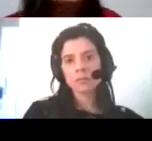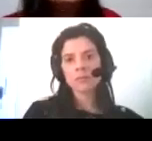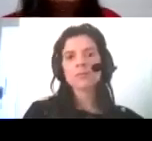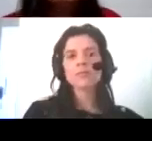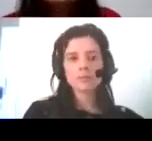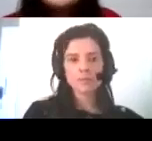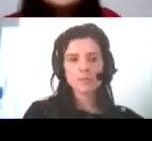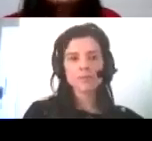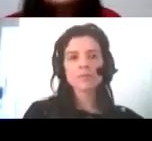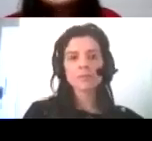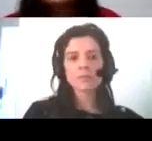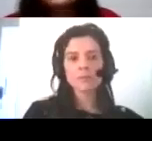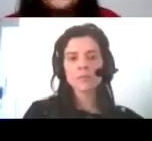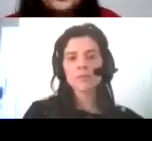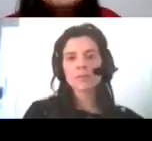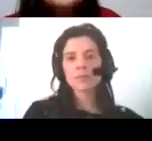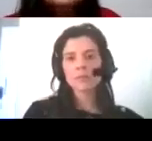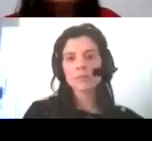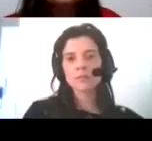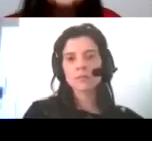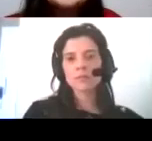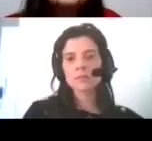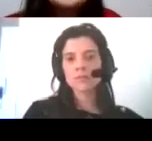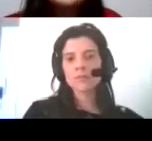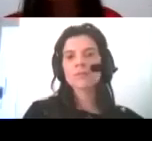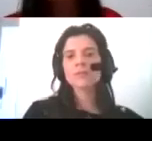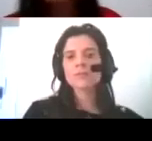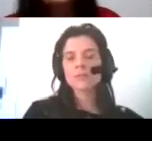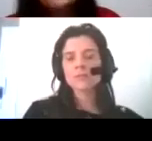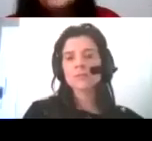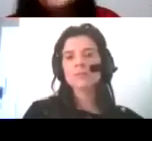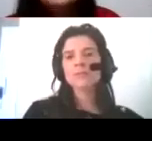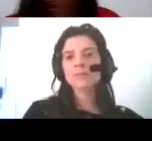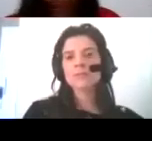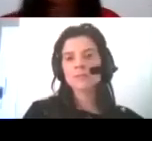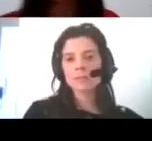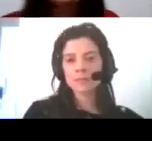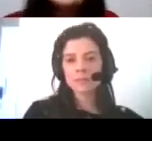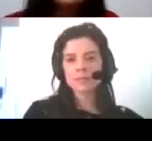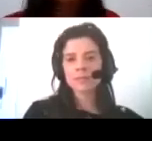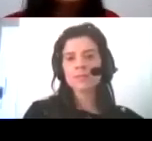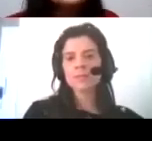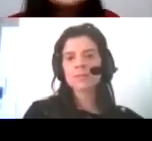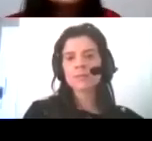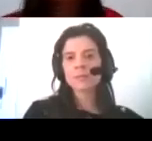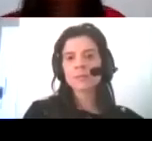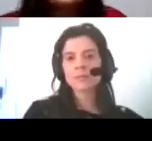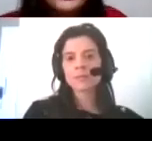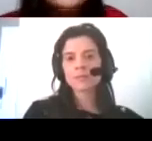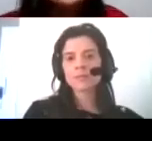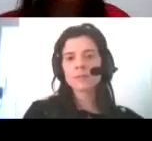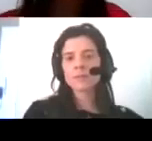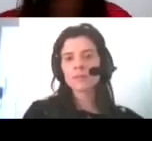atuando. Também que você seja um bloco de anotações, né? Assim como o lápis, para escrever e relembrar